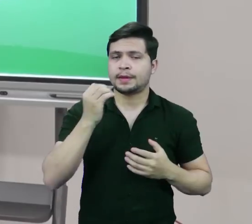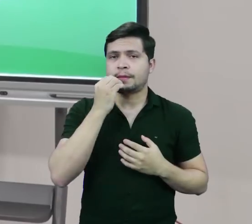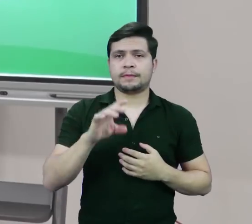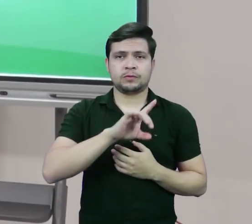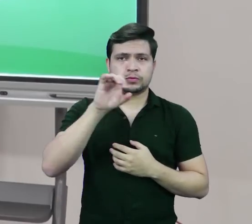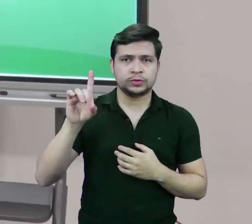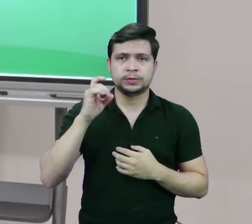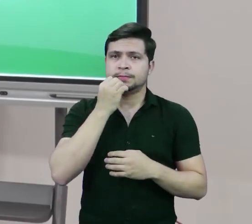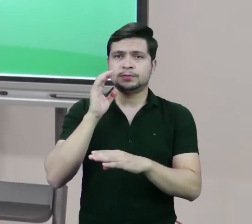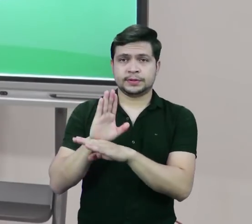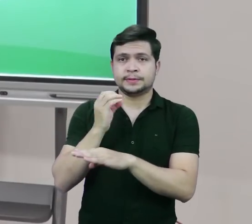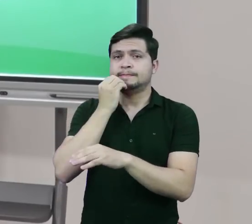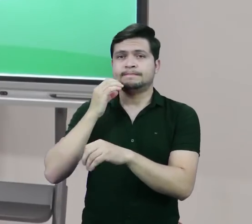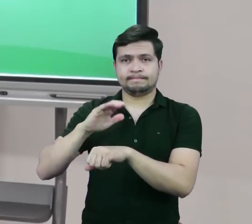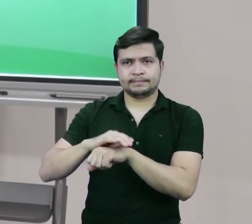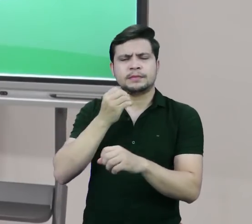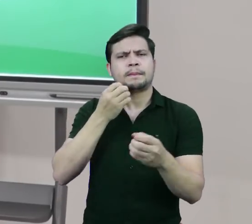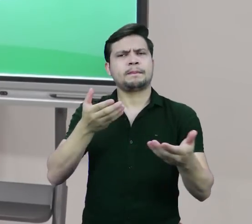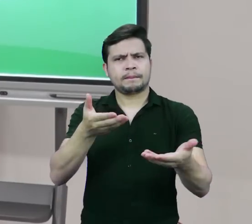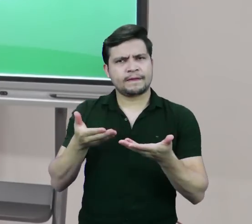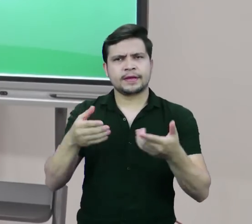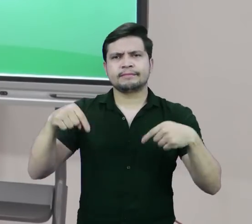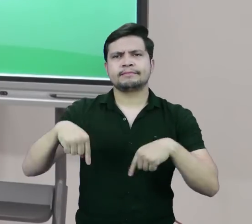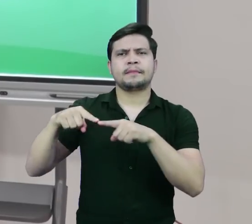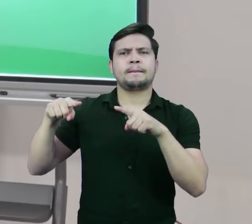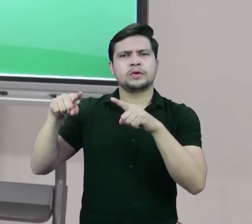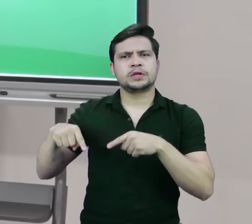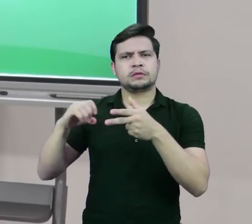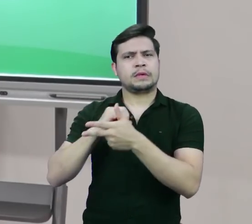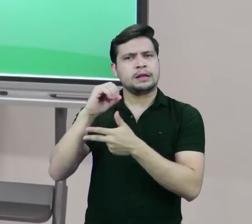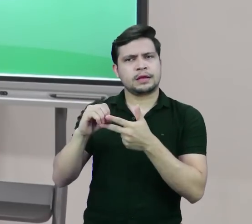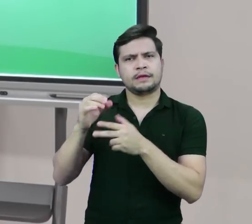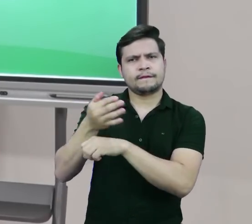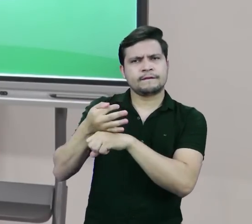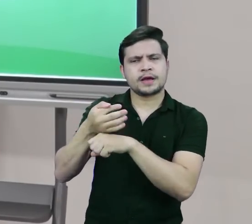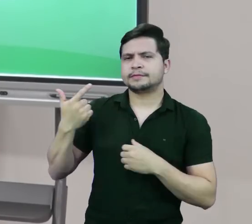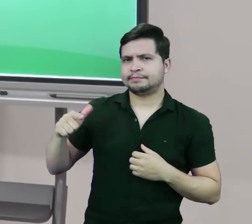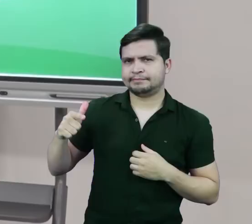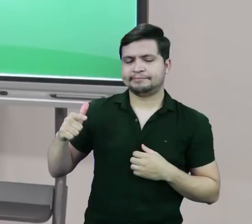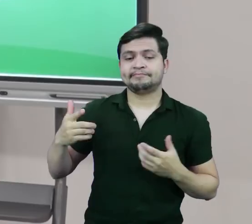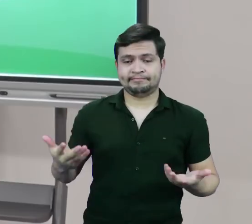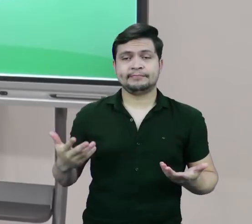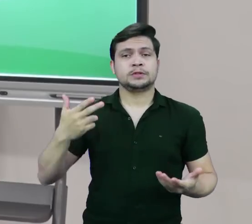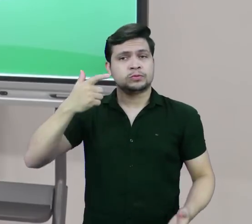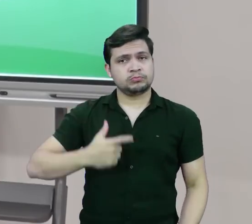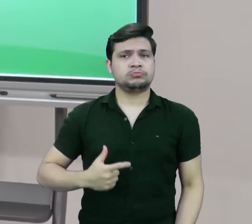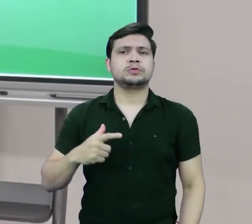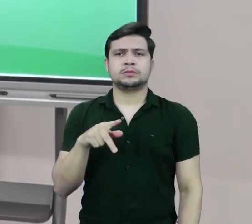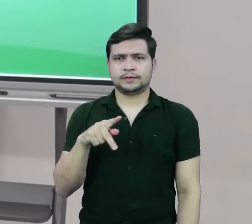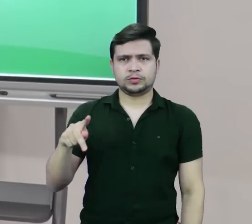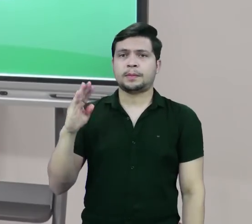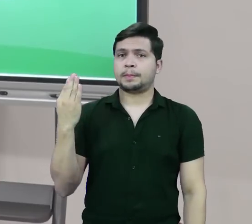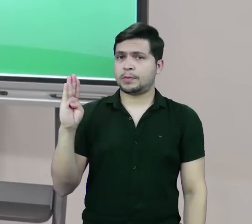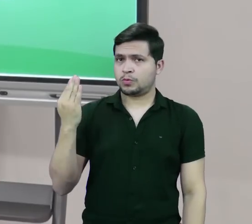Olá pessoal, bom dia, boa tarde, boa noite. Sejam bem-vindos a mais um Enem Não Tira Férias. Eu sou o professor Carlito, sou professor de Biologia da